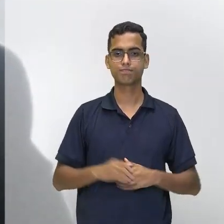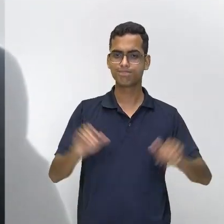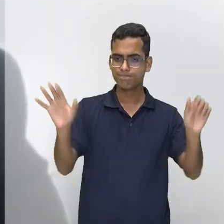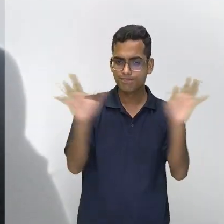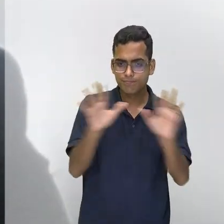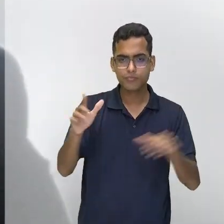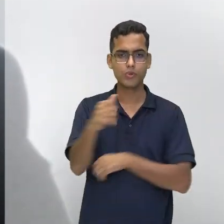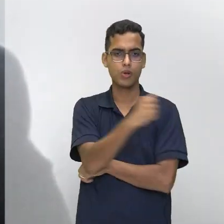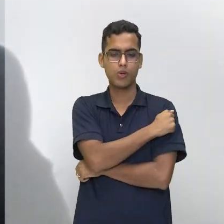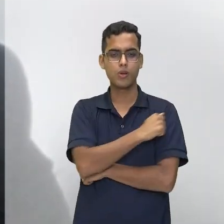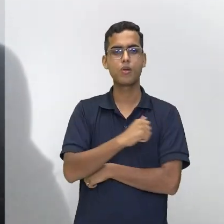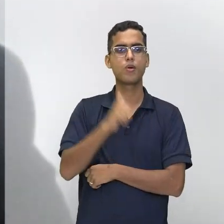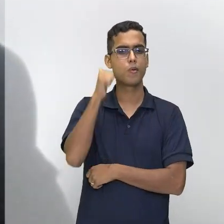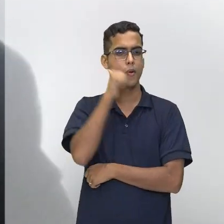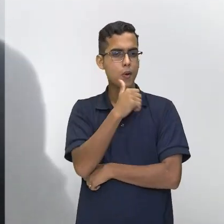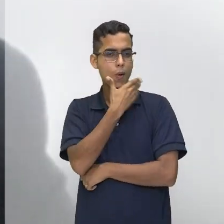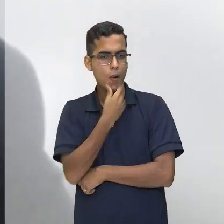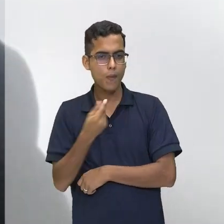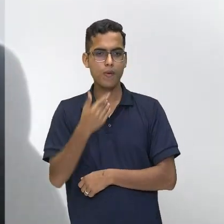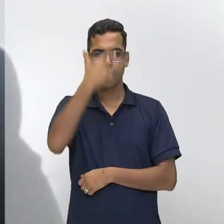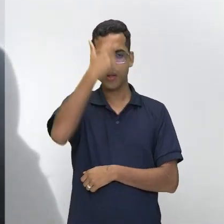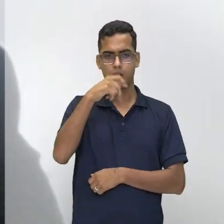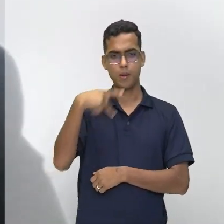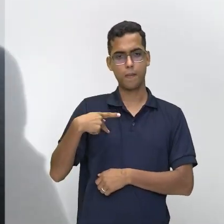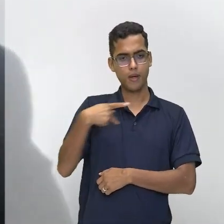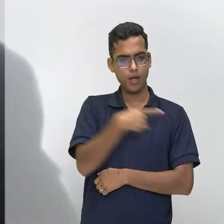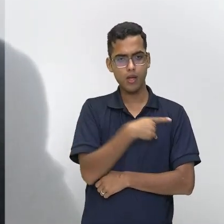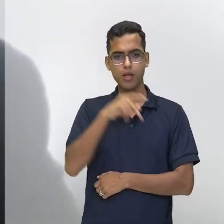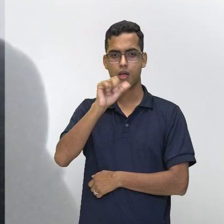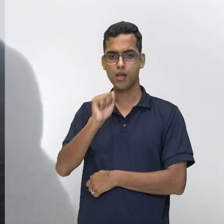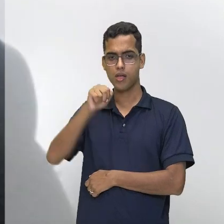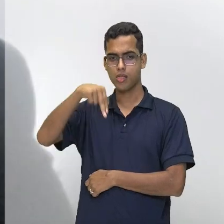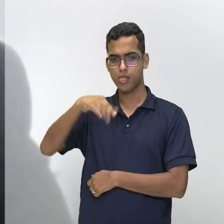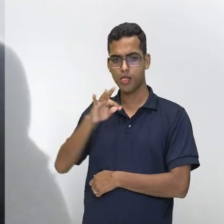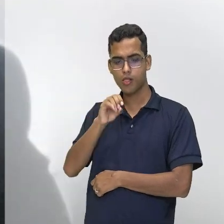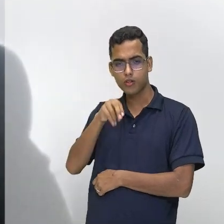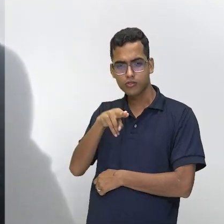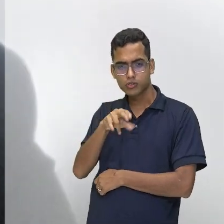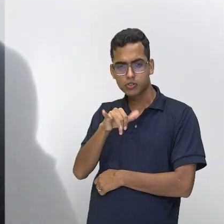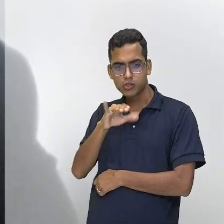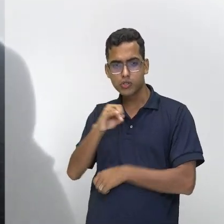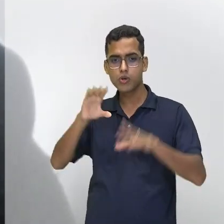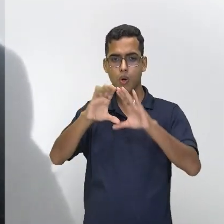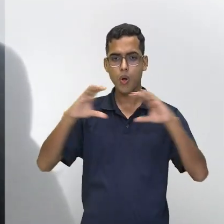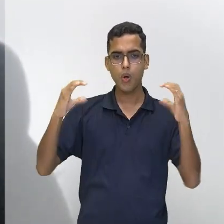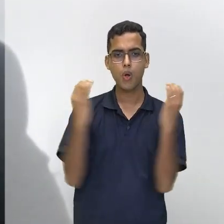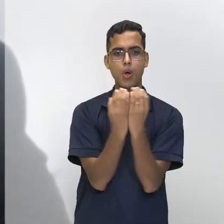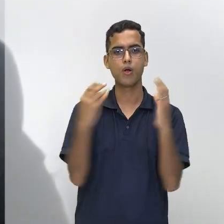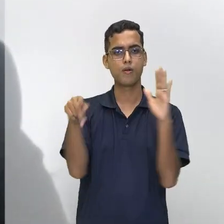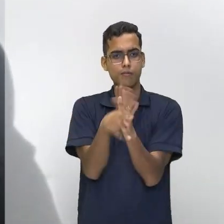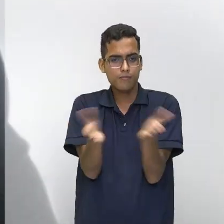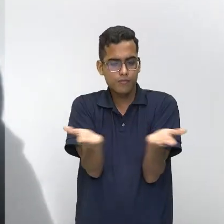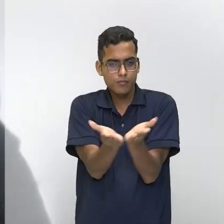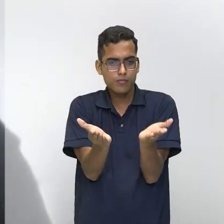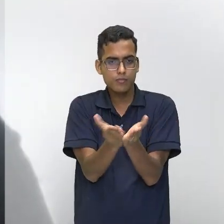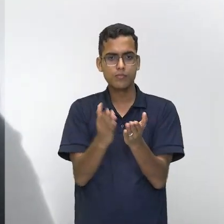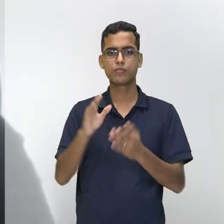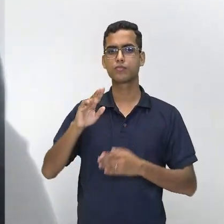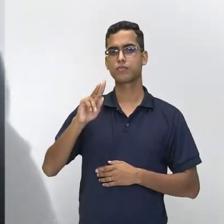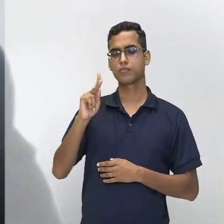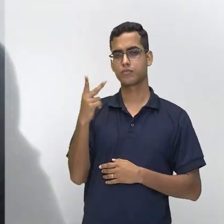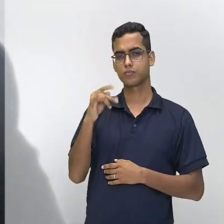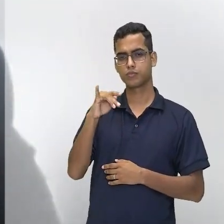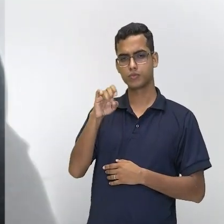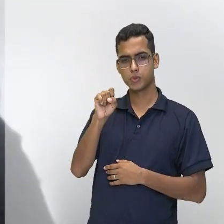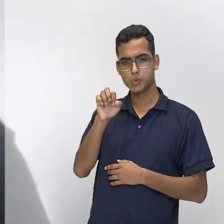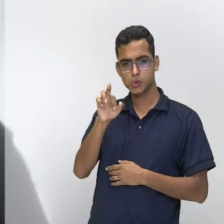Olá, alunos e alunas. Aqui é o pastor Antônio Victor, da comunidade evangélica Resed,